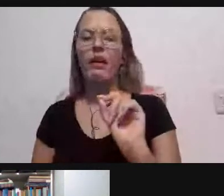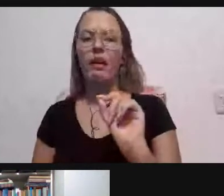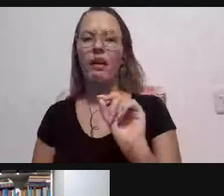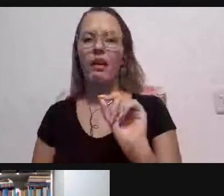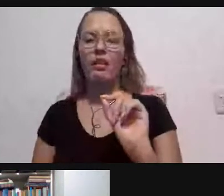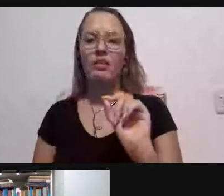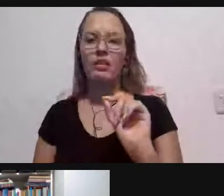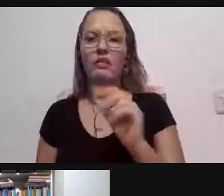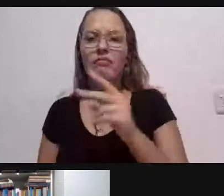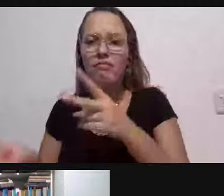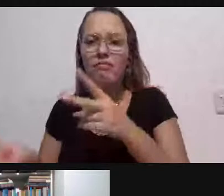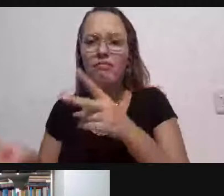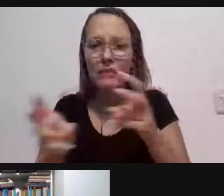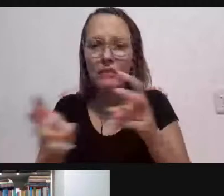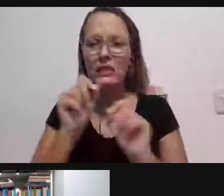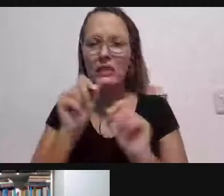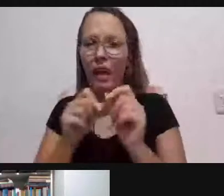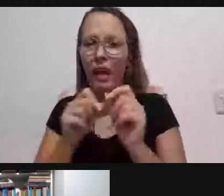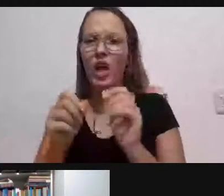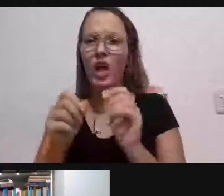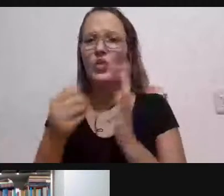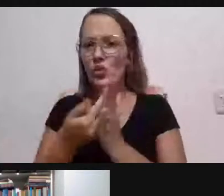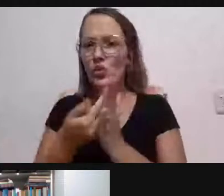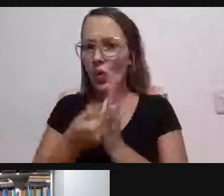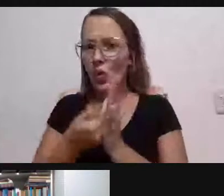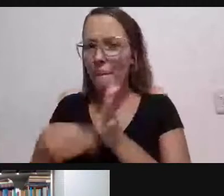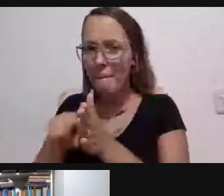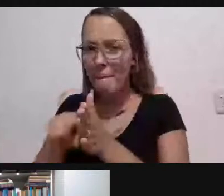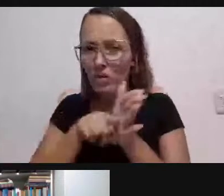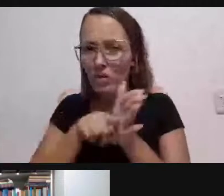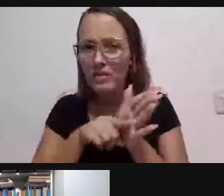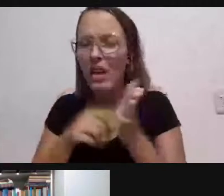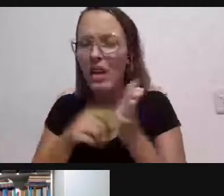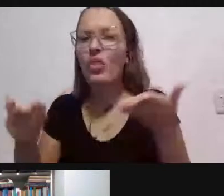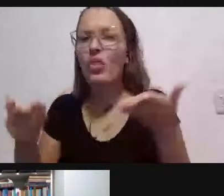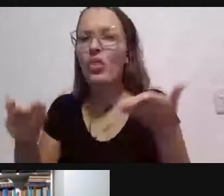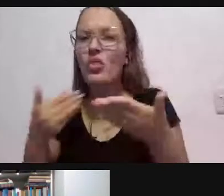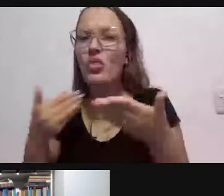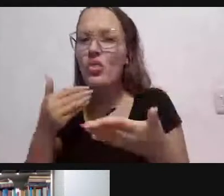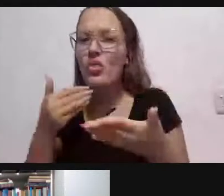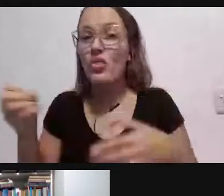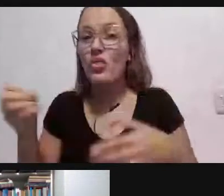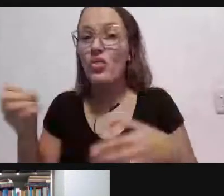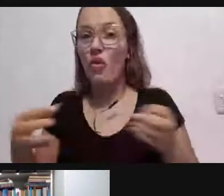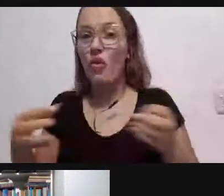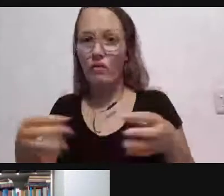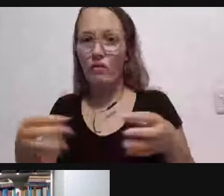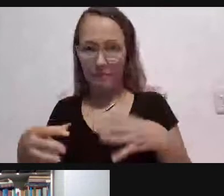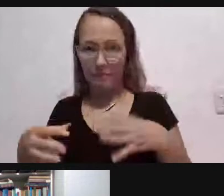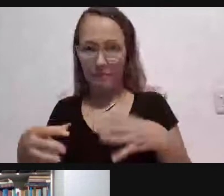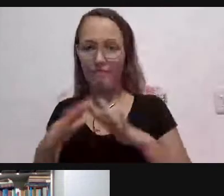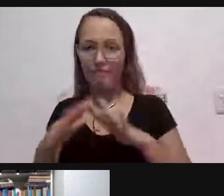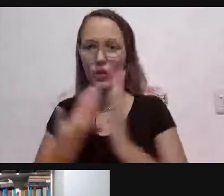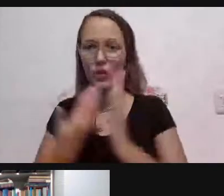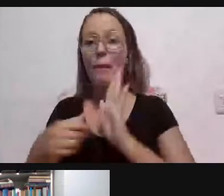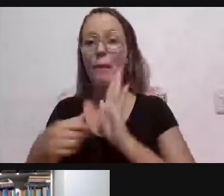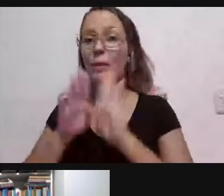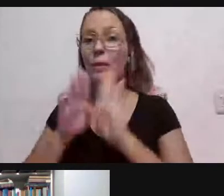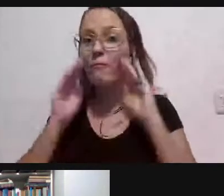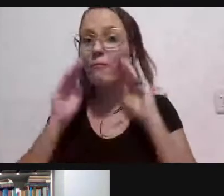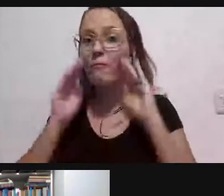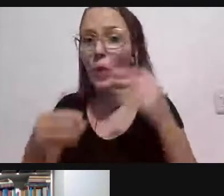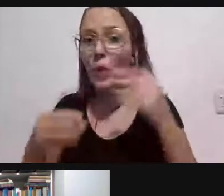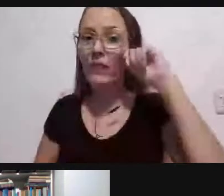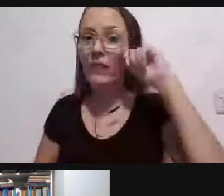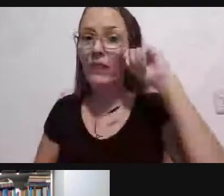por exemplo. Em Salvador tem uma escola, Malê de Balê, que é uma escola que nasce no terreiro, depois ela é municipalizada, então tem